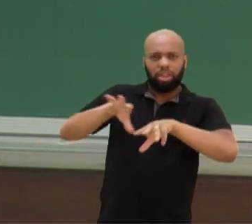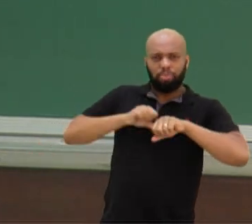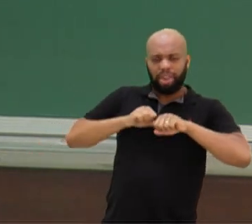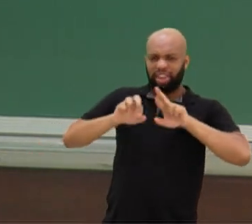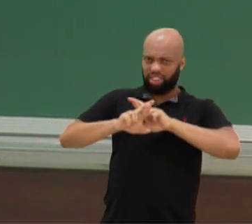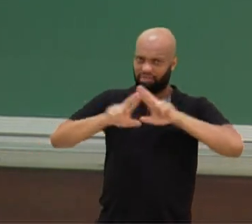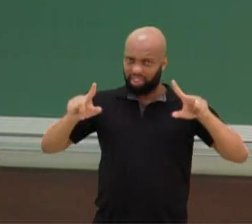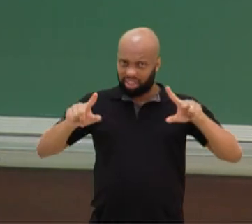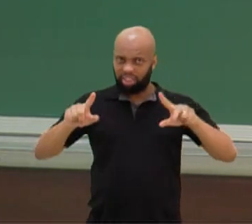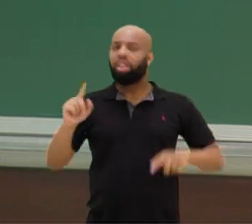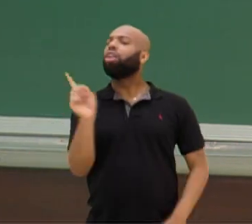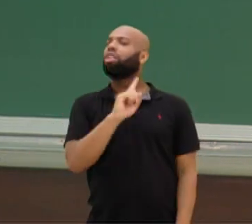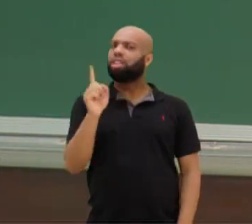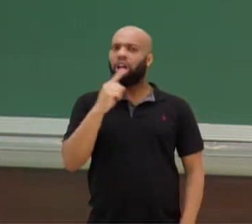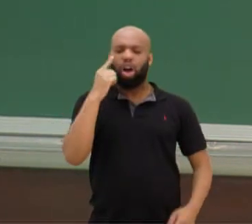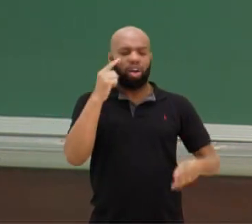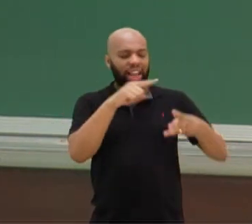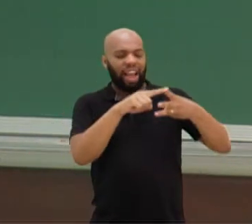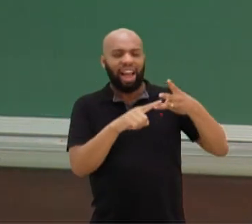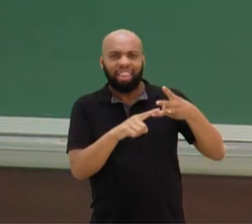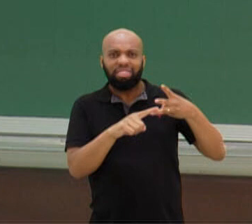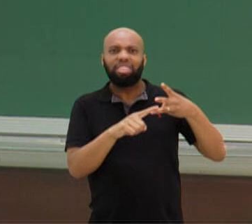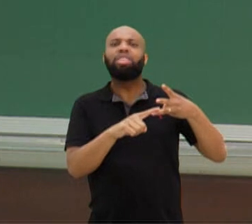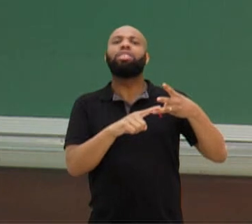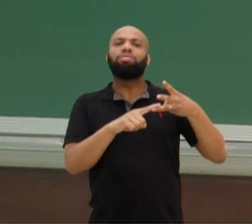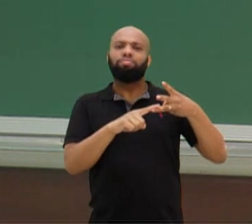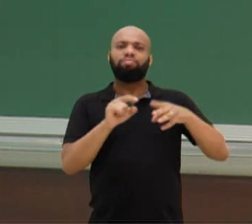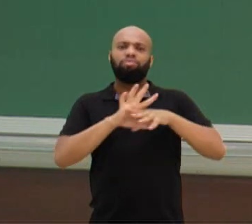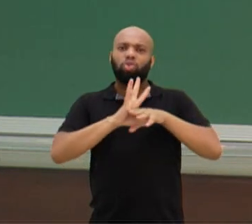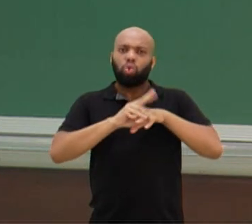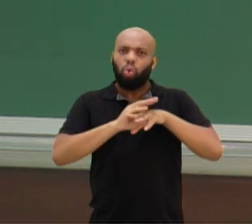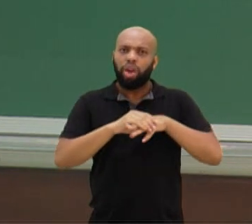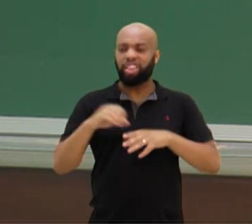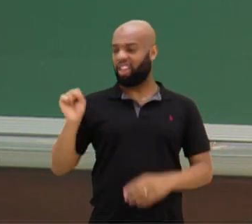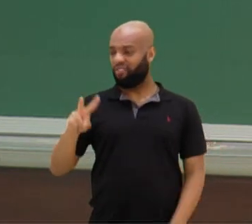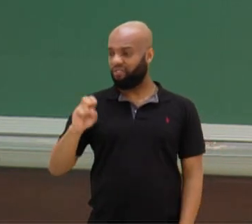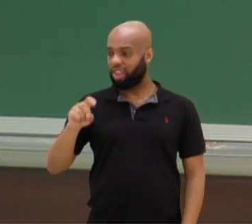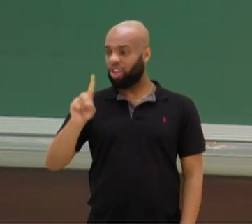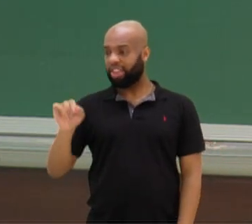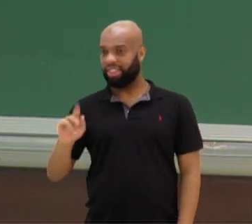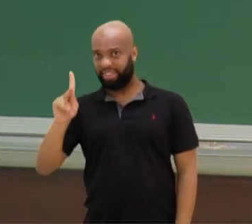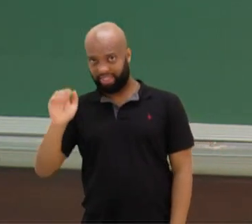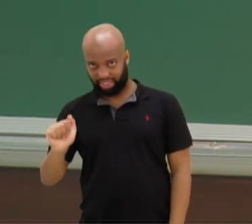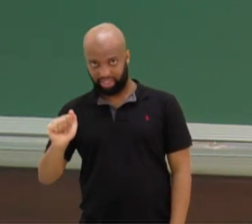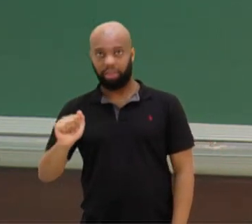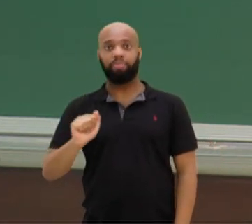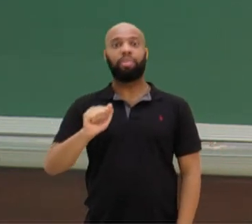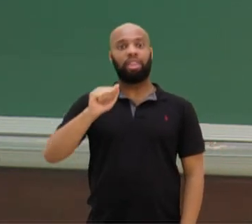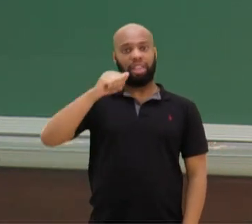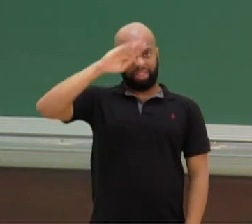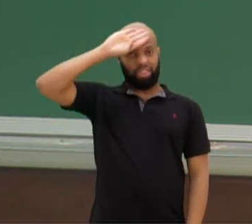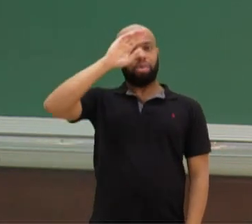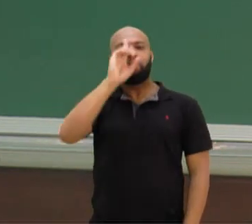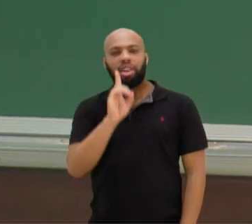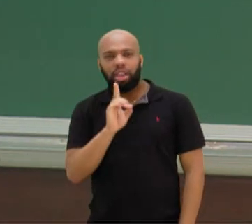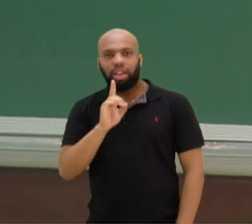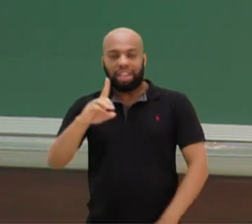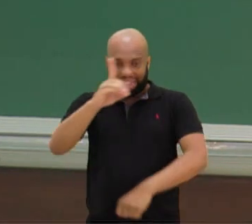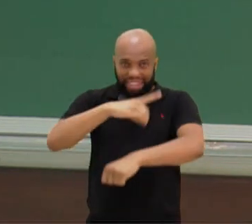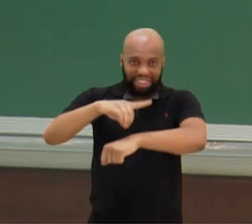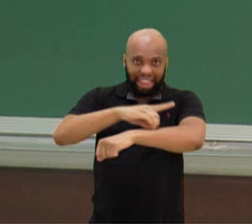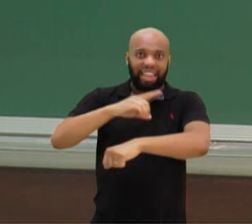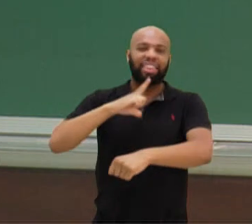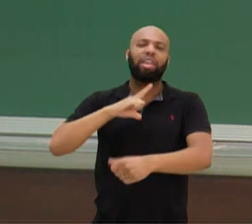Zika, febre amarela e dengue, são transmitidas pelo mesmo mosquito. Se são transmitidos pelo mesmo mosquito, a forma de evitar, a principal delas é a